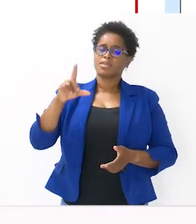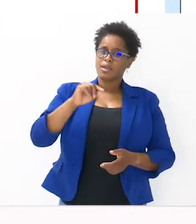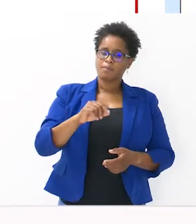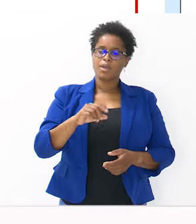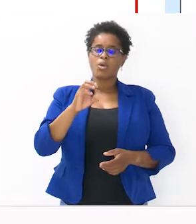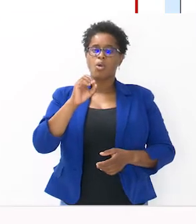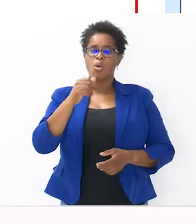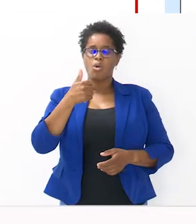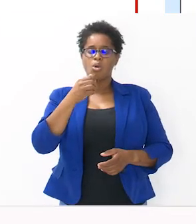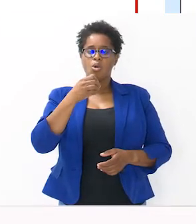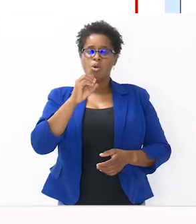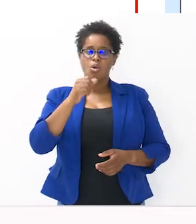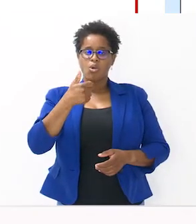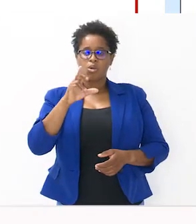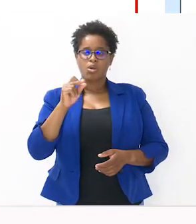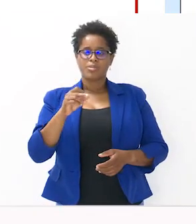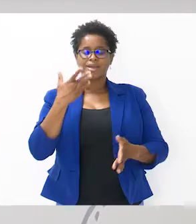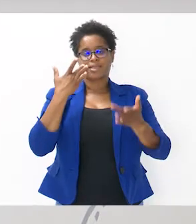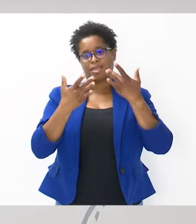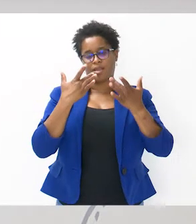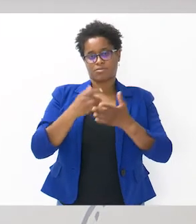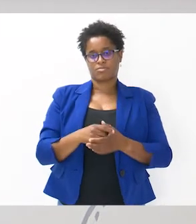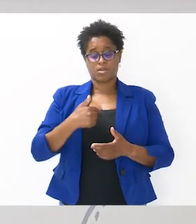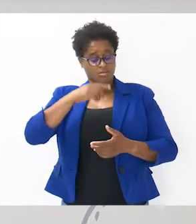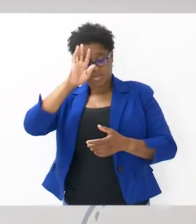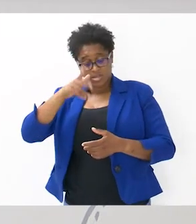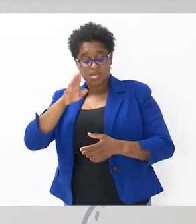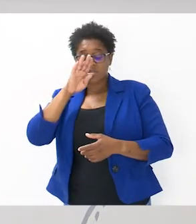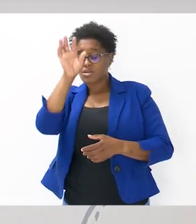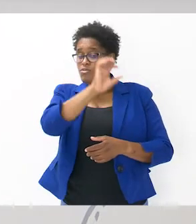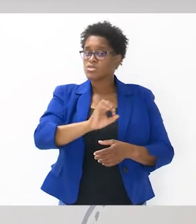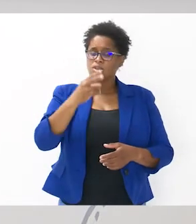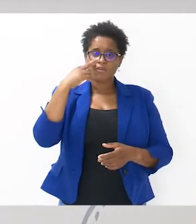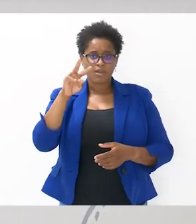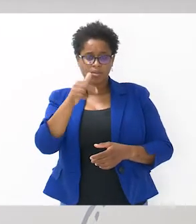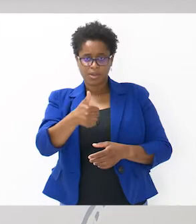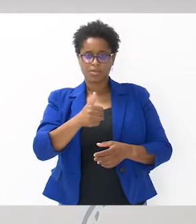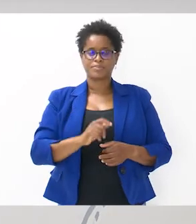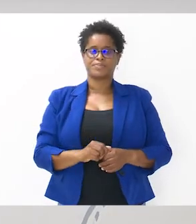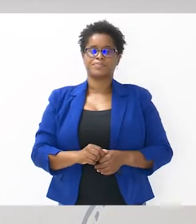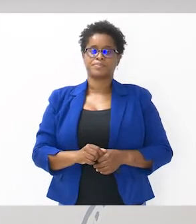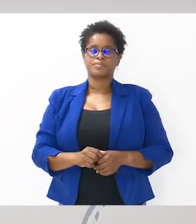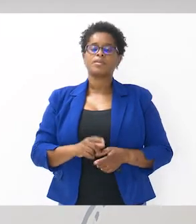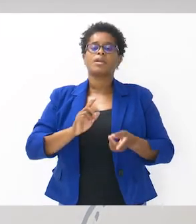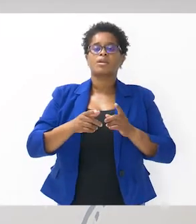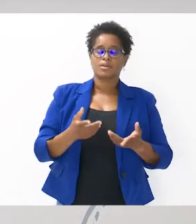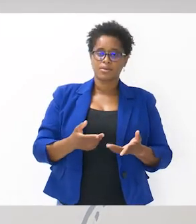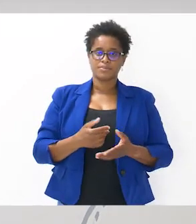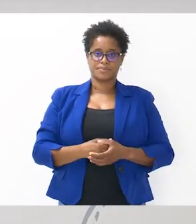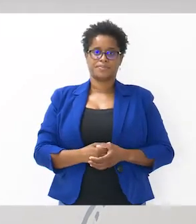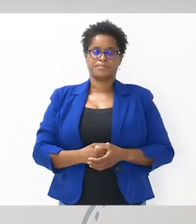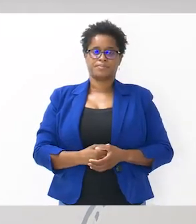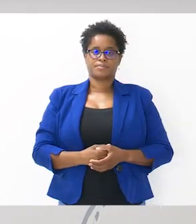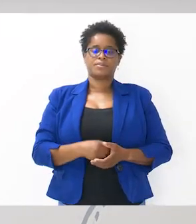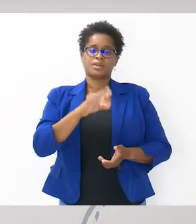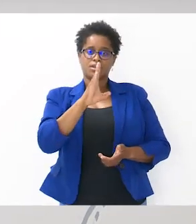a obra teatral. Não sei se vocês repararam bem que